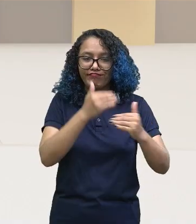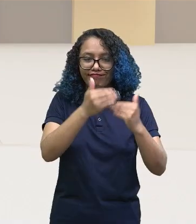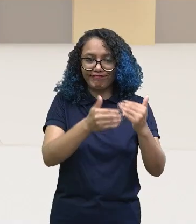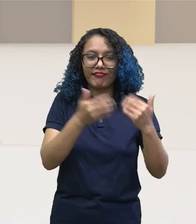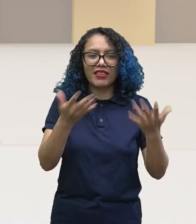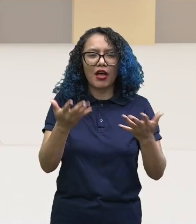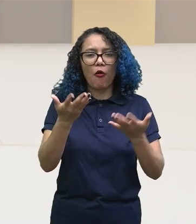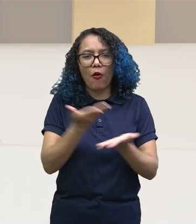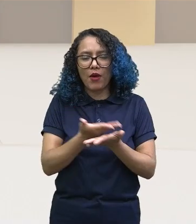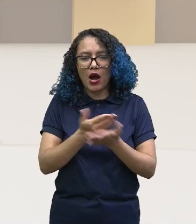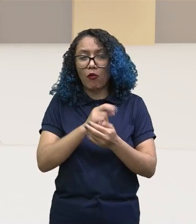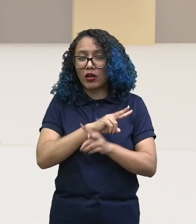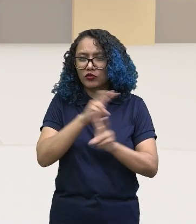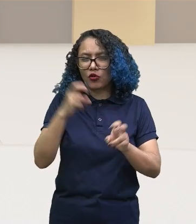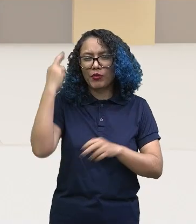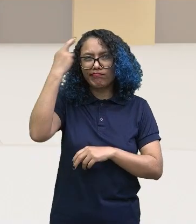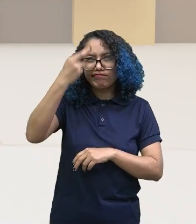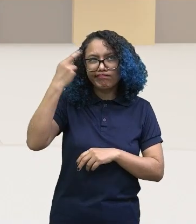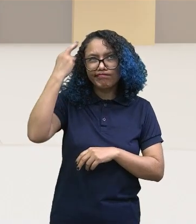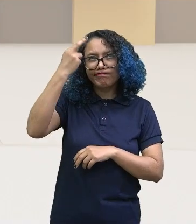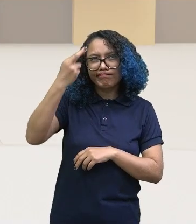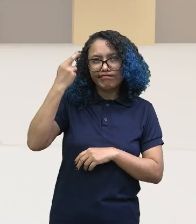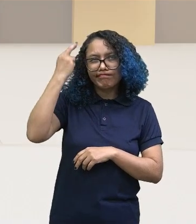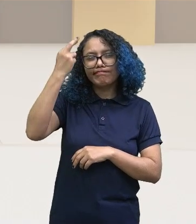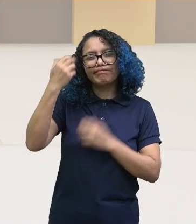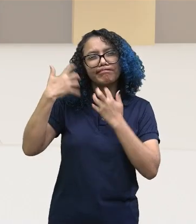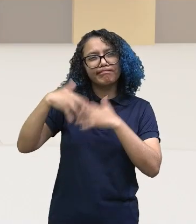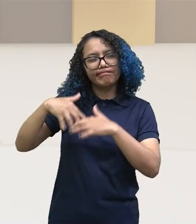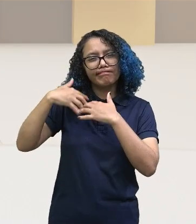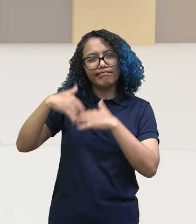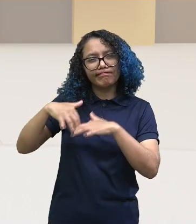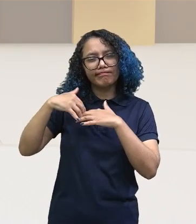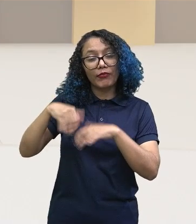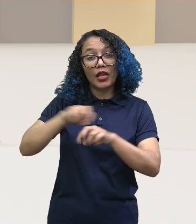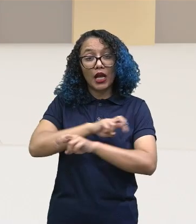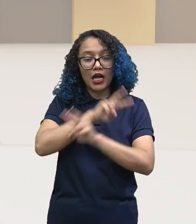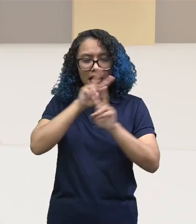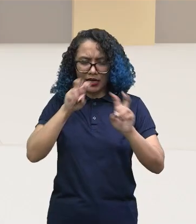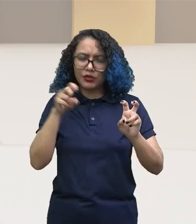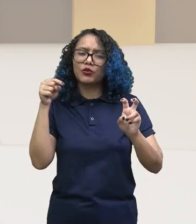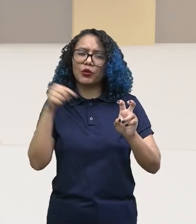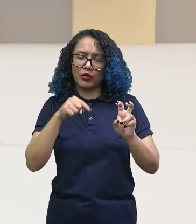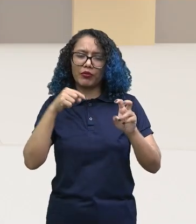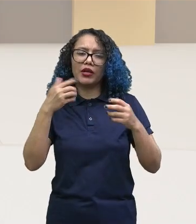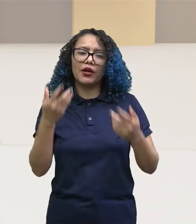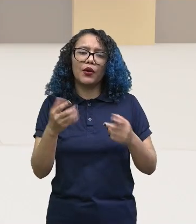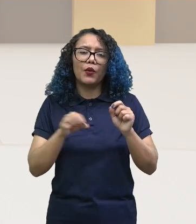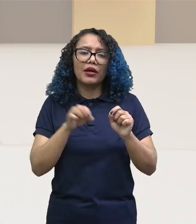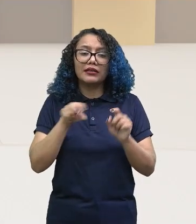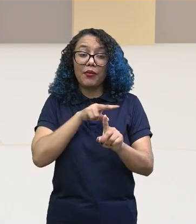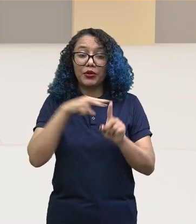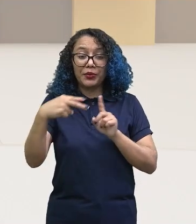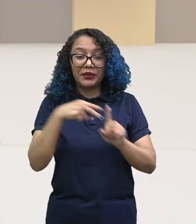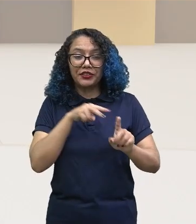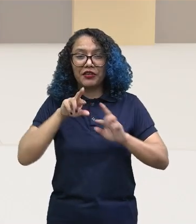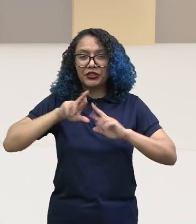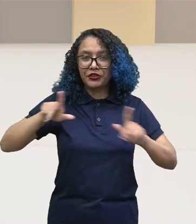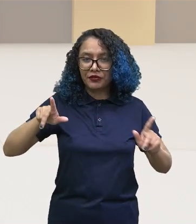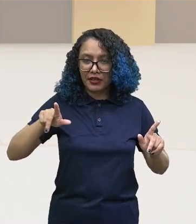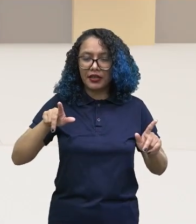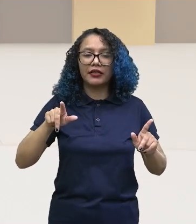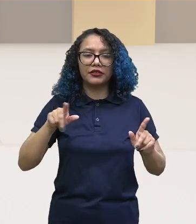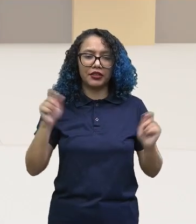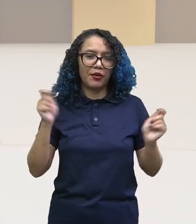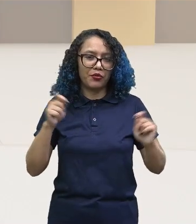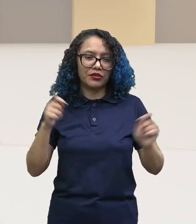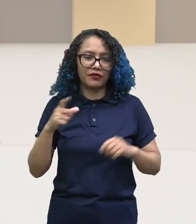de reflexão, uma aula para pensar um pouco mais, né, sobre essa visão diferente que a gente pode